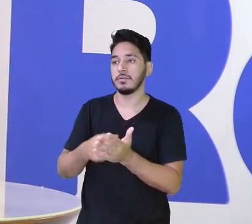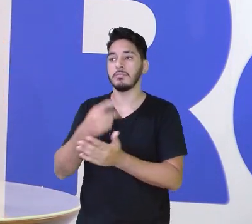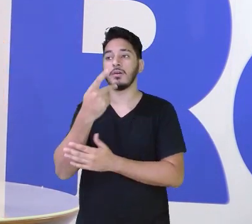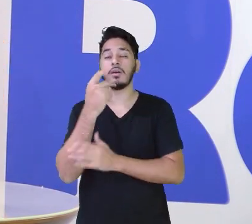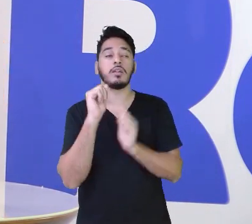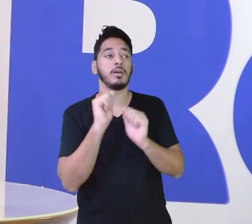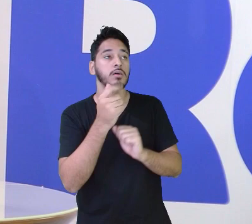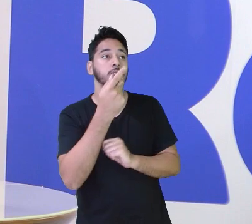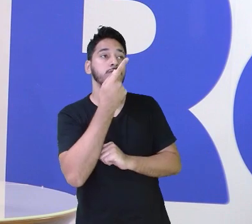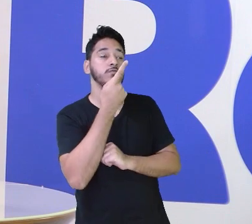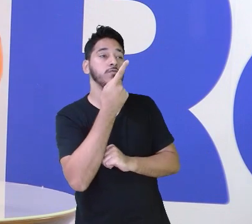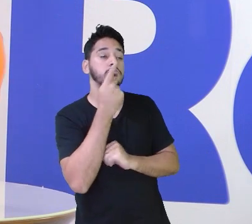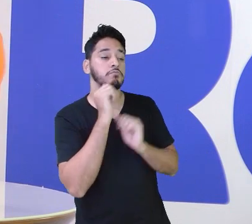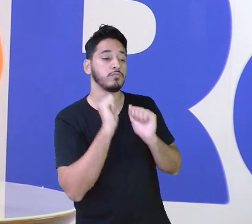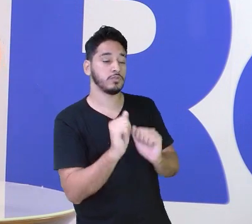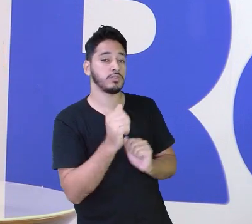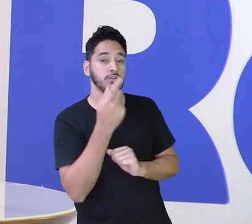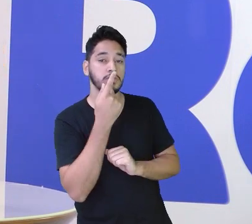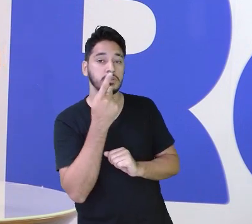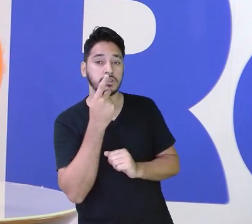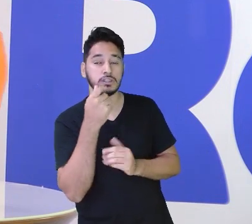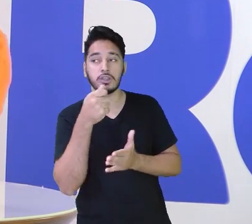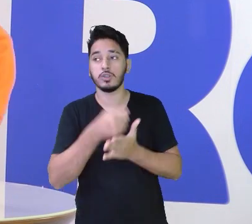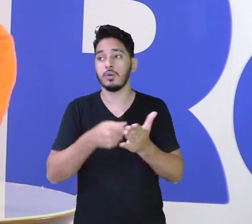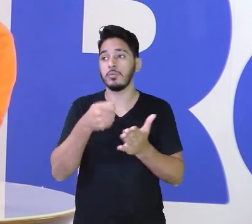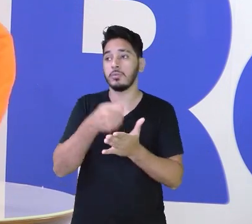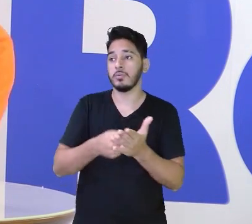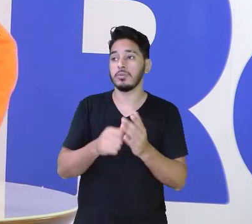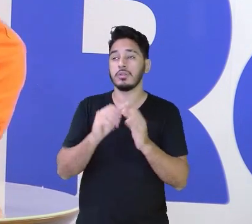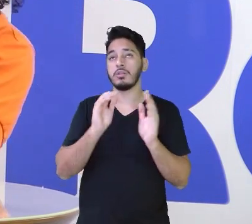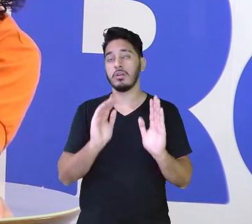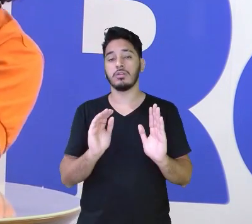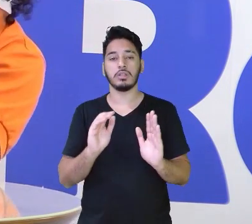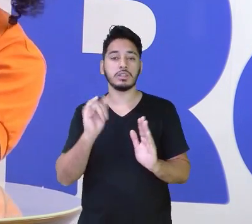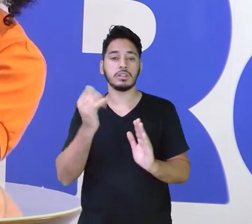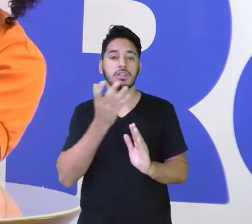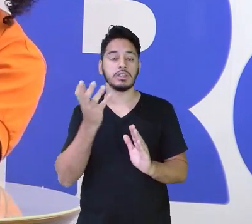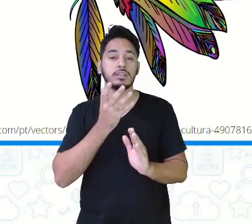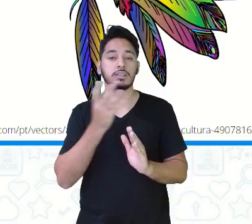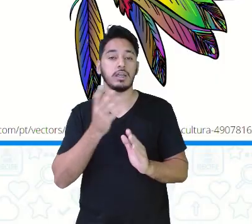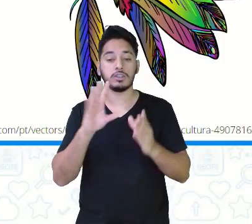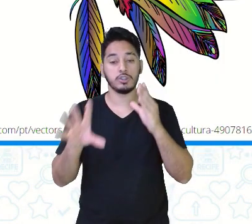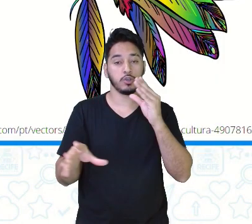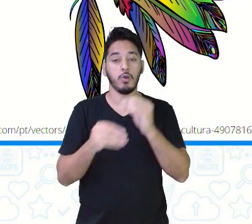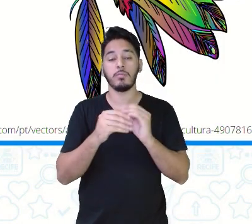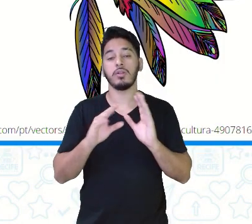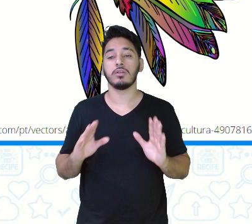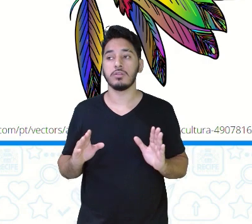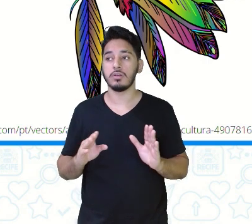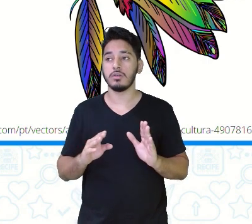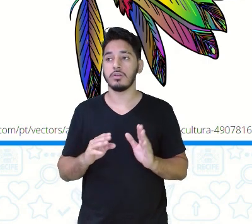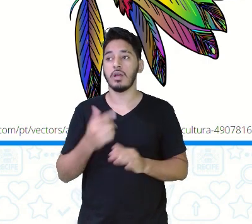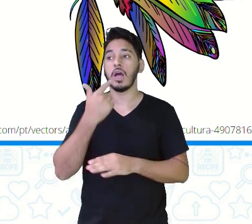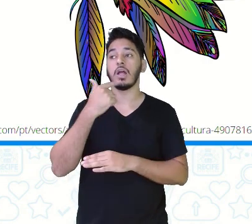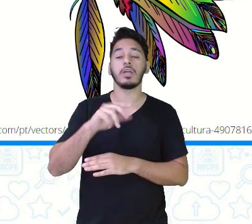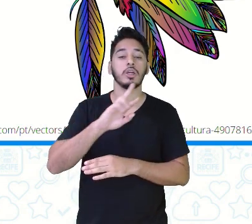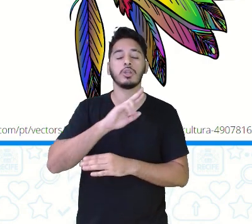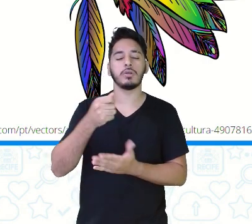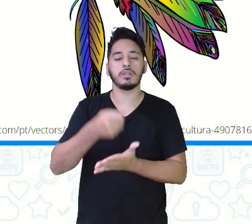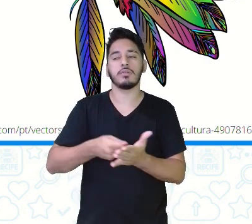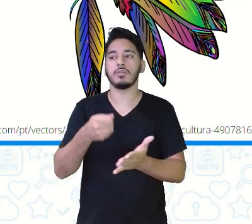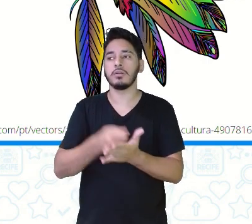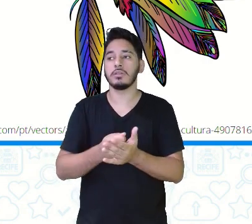se poder dizer dominante, por exemplo. Se a gente quisesse completar esse poema aí. A língua não é